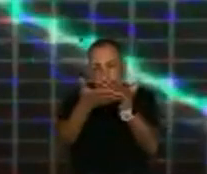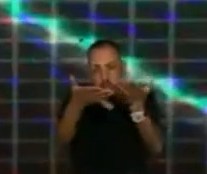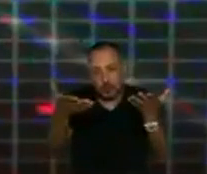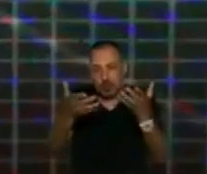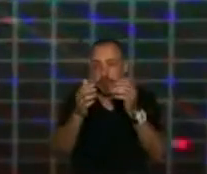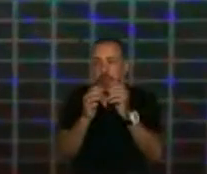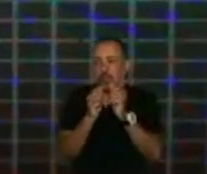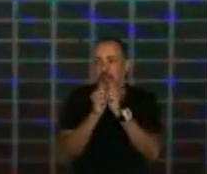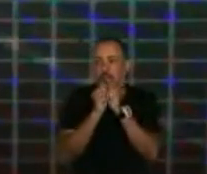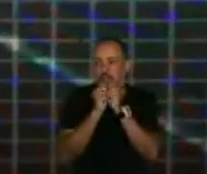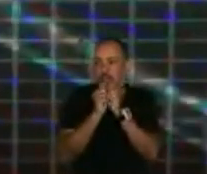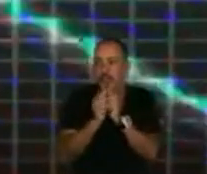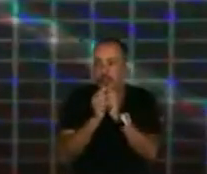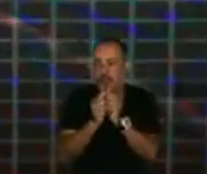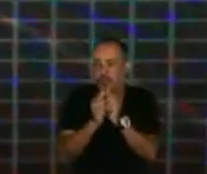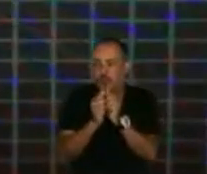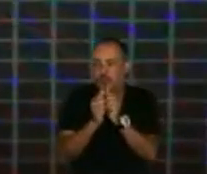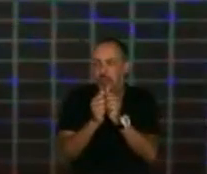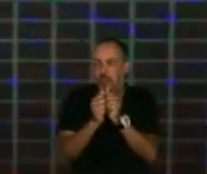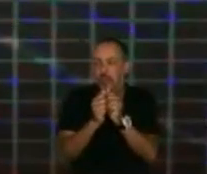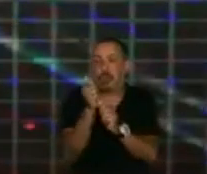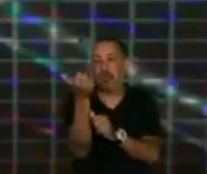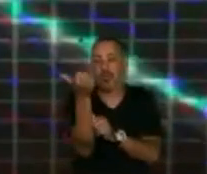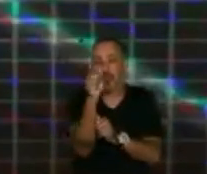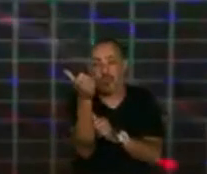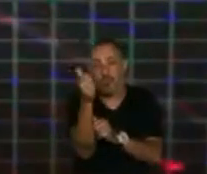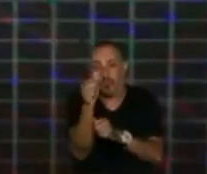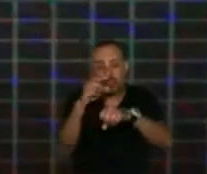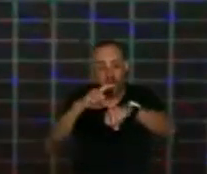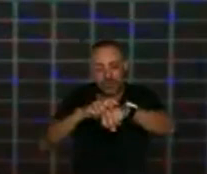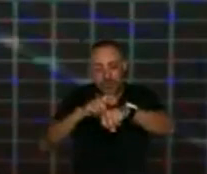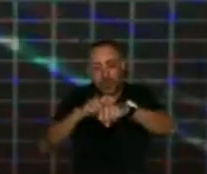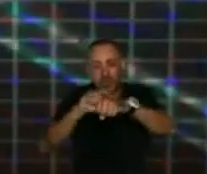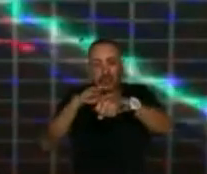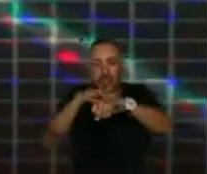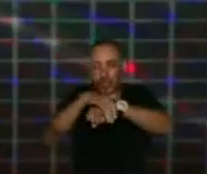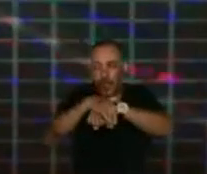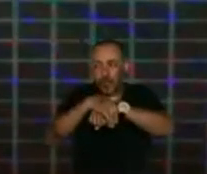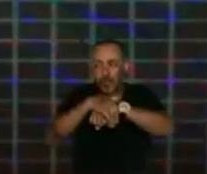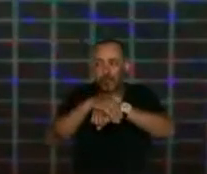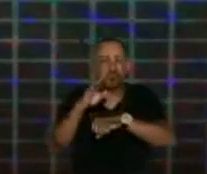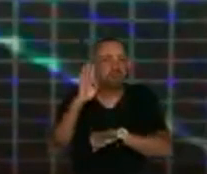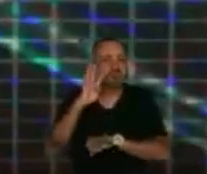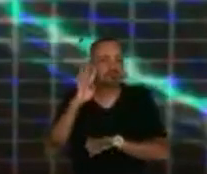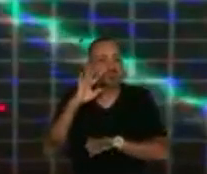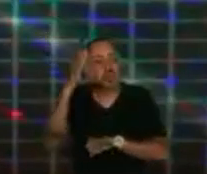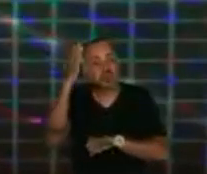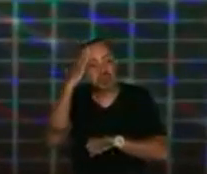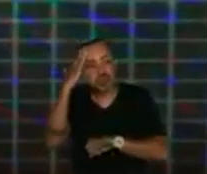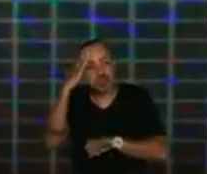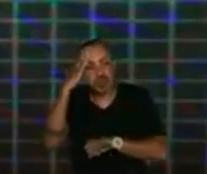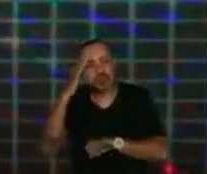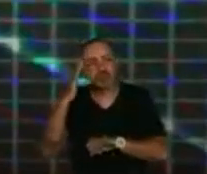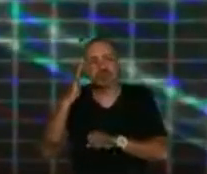com a gente. Estamos chegando quase 11 da noite aqui, e realmente é muito legal saber que tem tanta